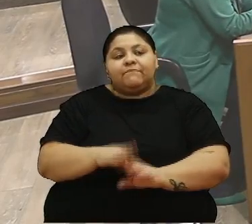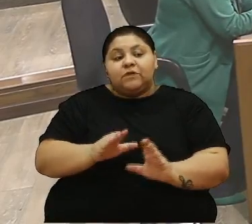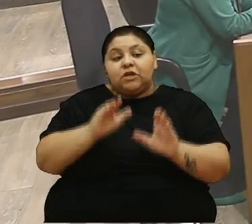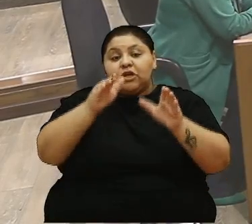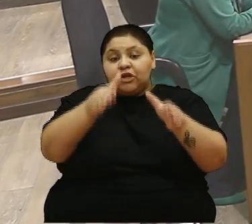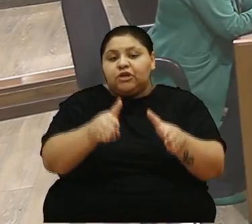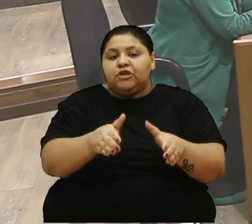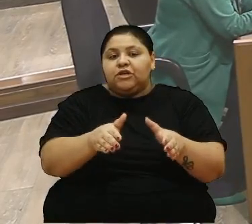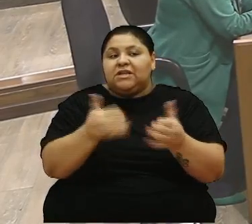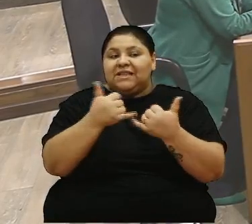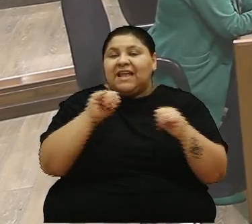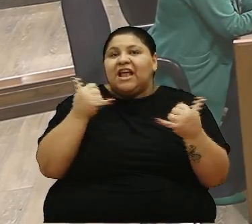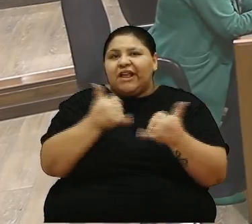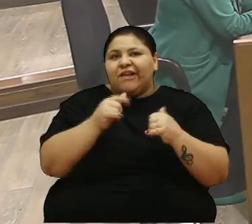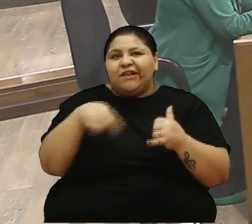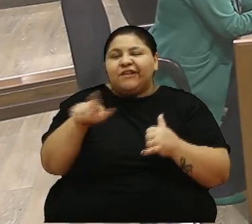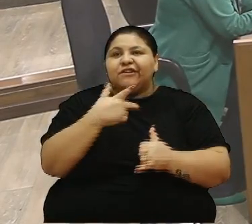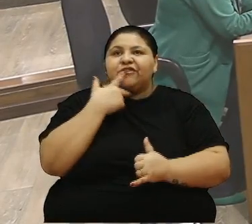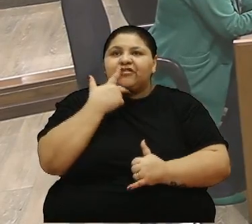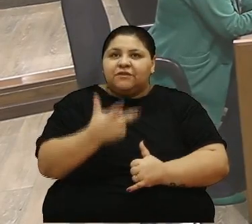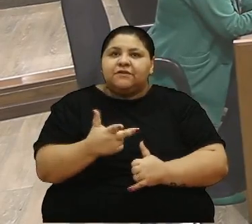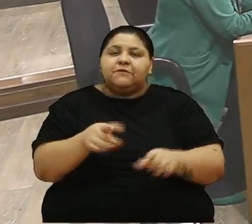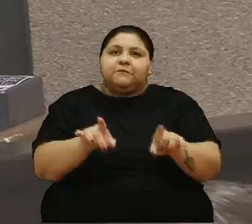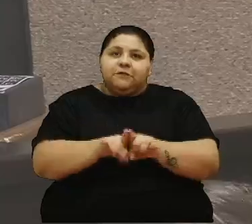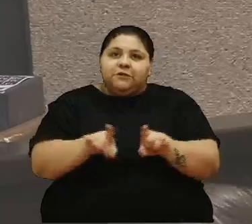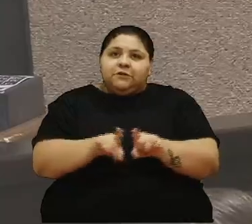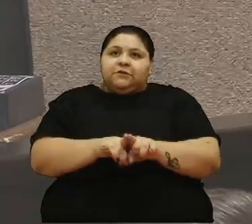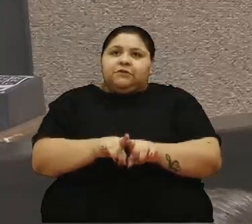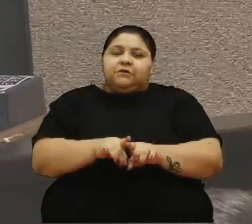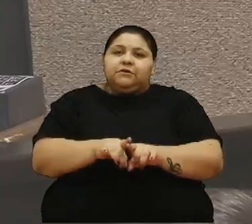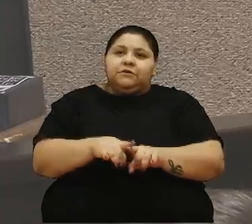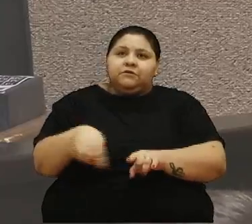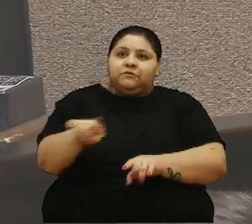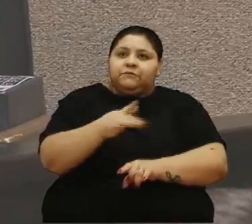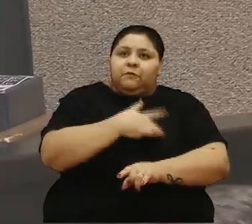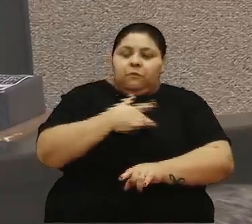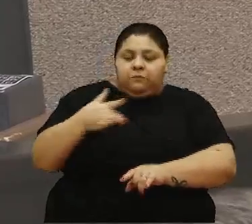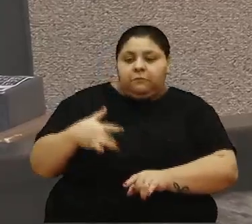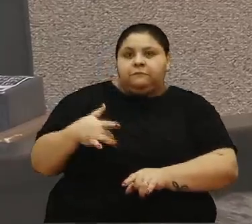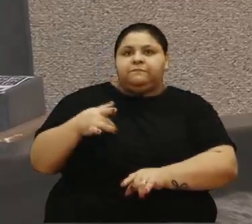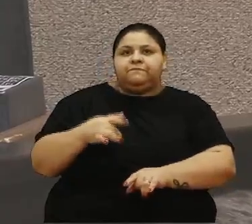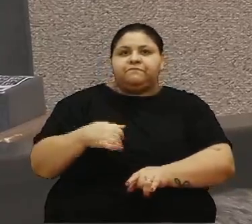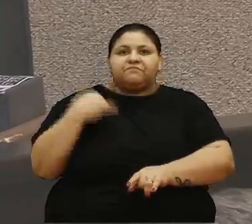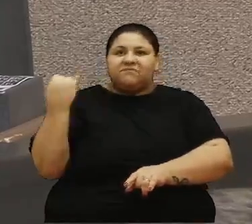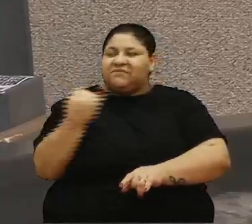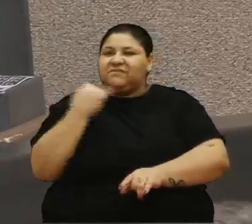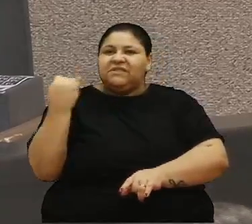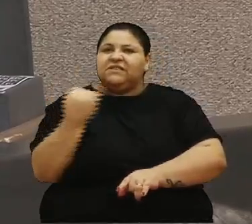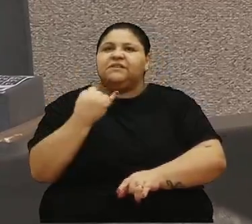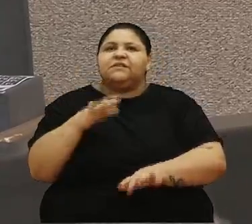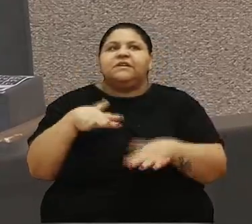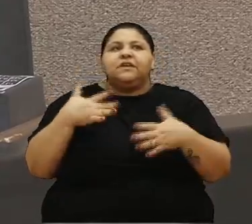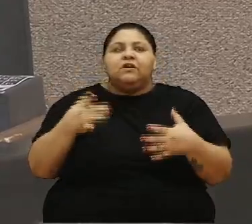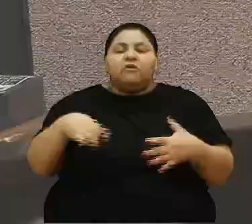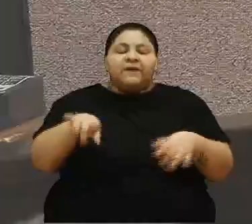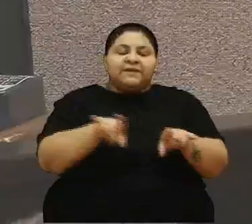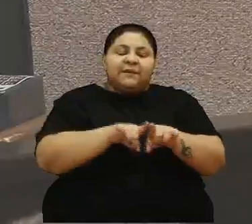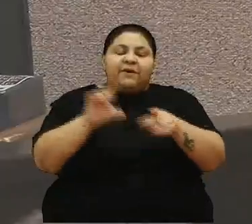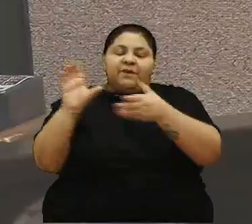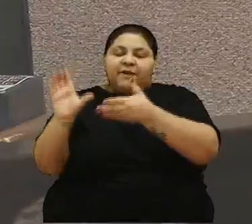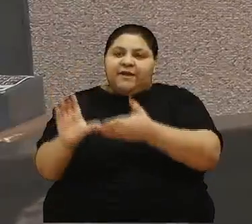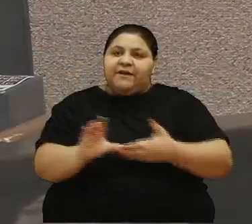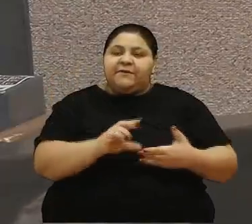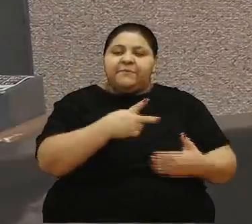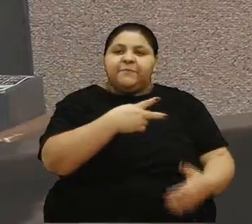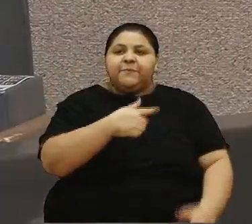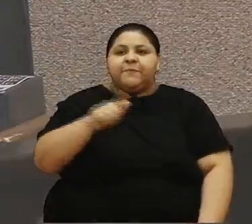focar a energia, né, que a gente fala muito também aqui, né, na questão da saúde. Não importa que a gente investe